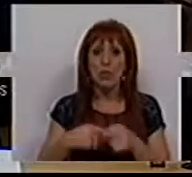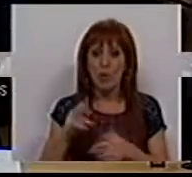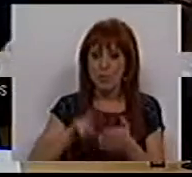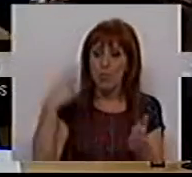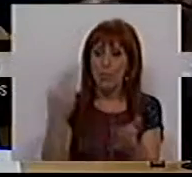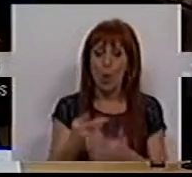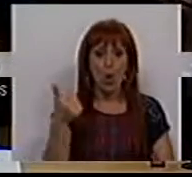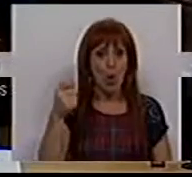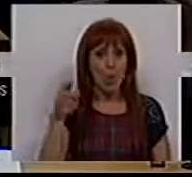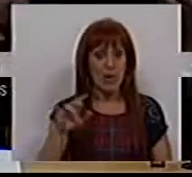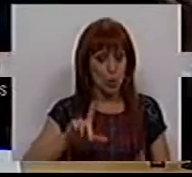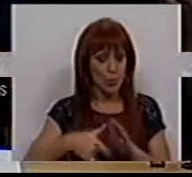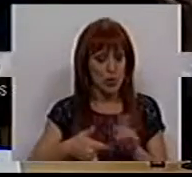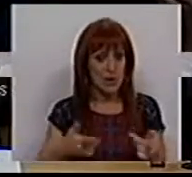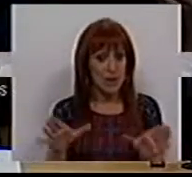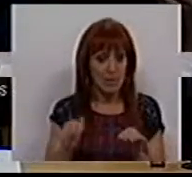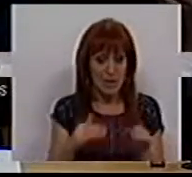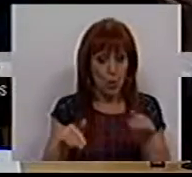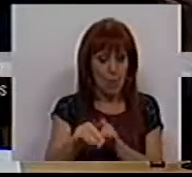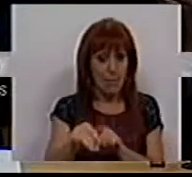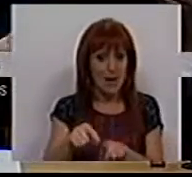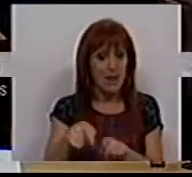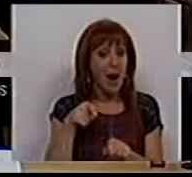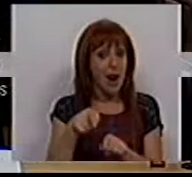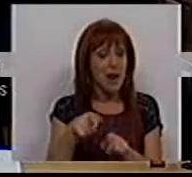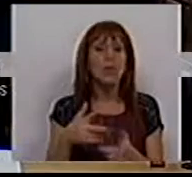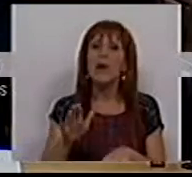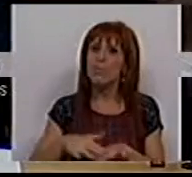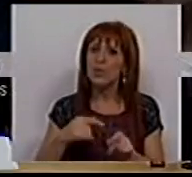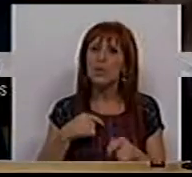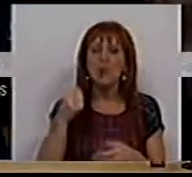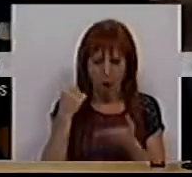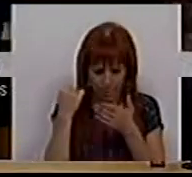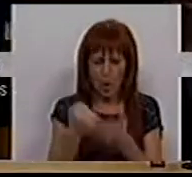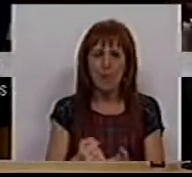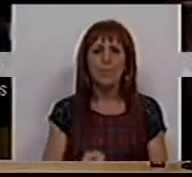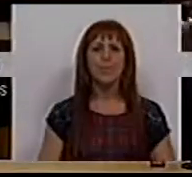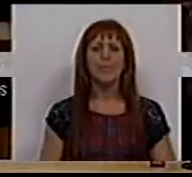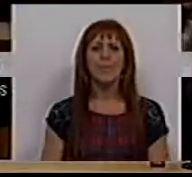do colapso do BES. Este projeto é mais um passo nessa direção e por isso apoiamos.